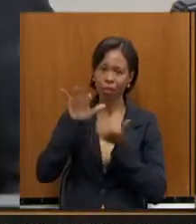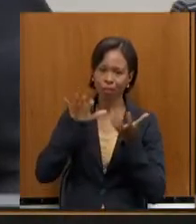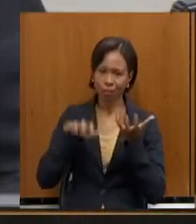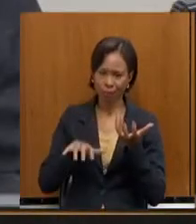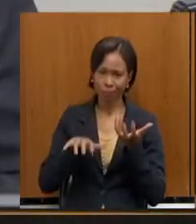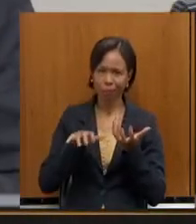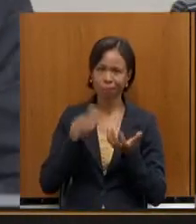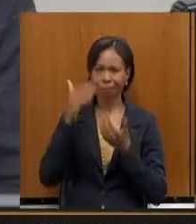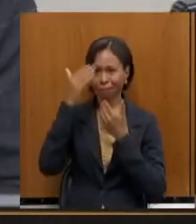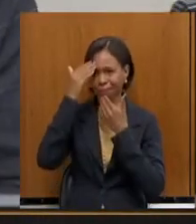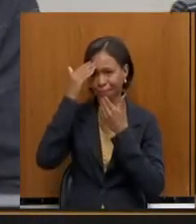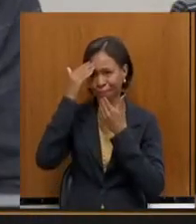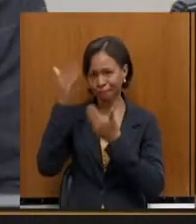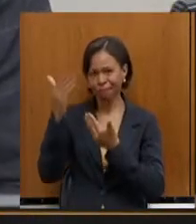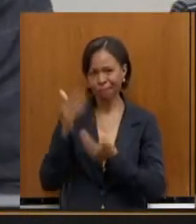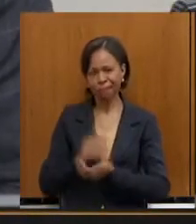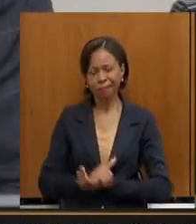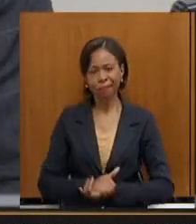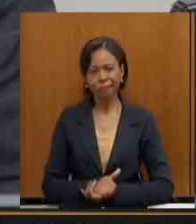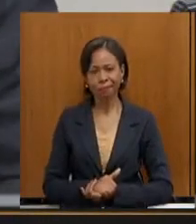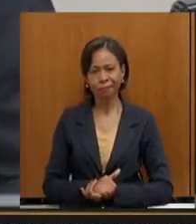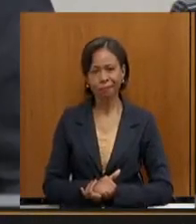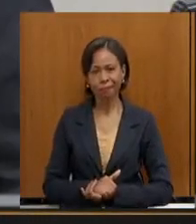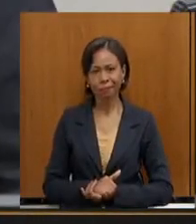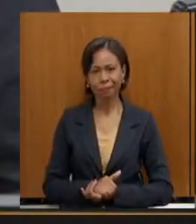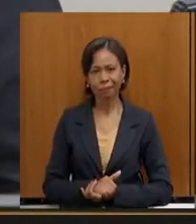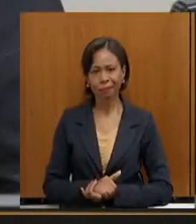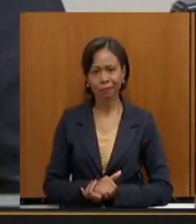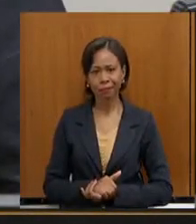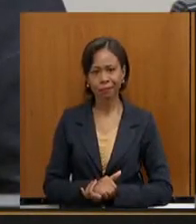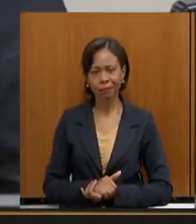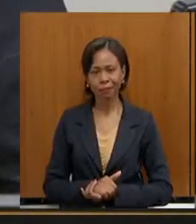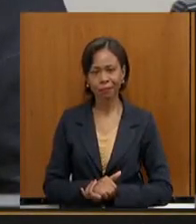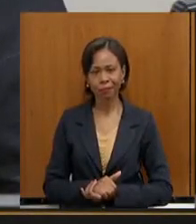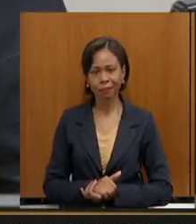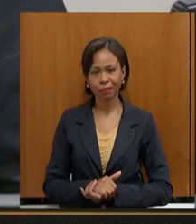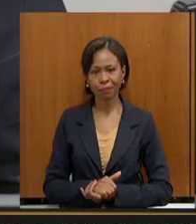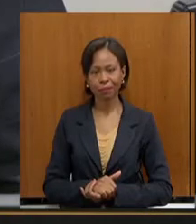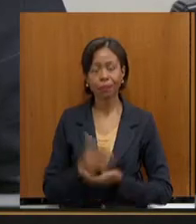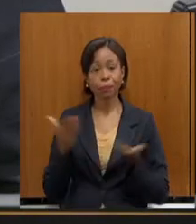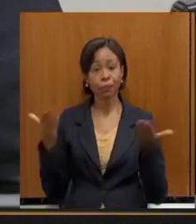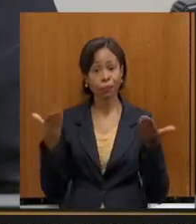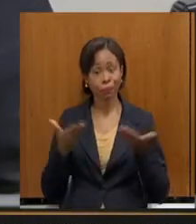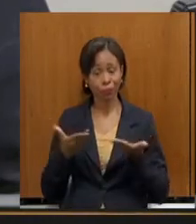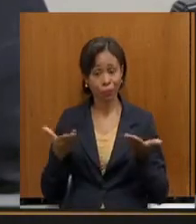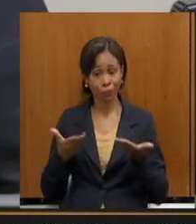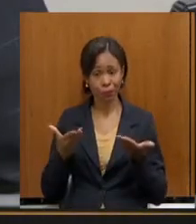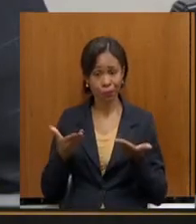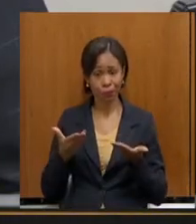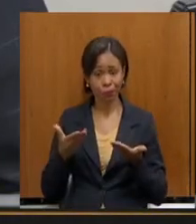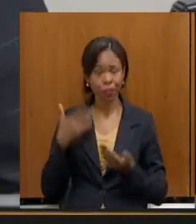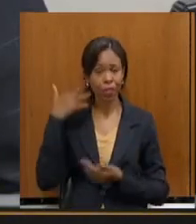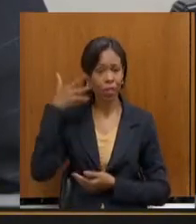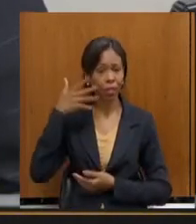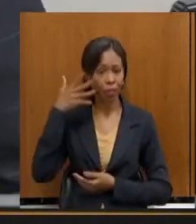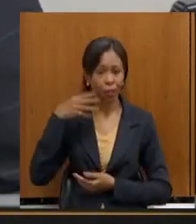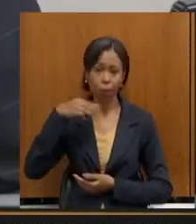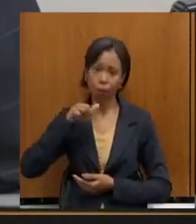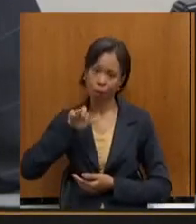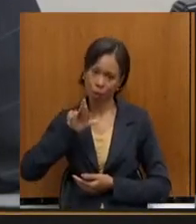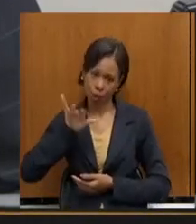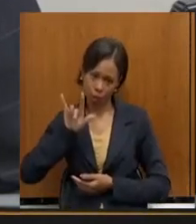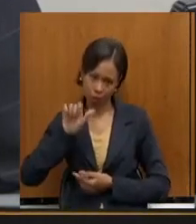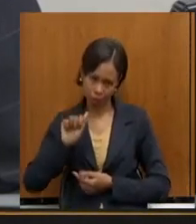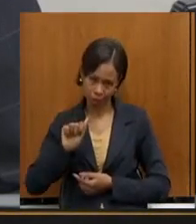nacional obrigado um copo as palavras aqui para a secretária Marília